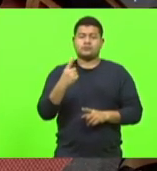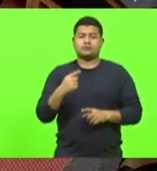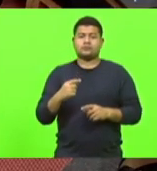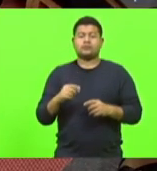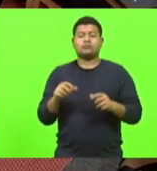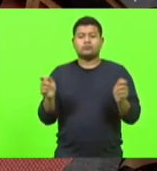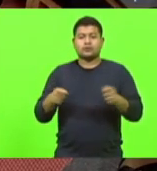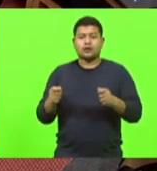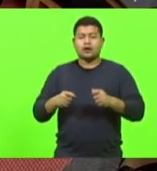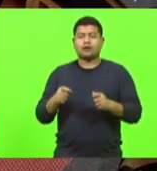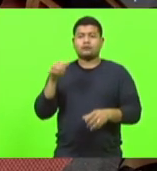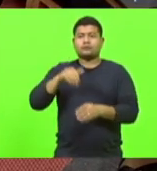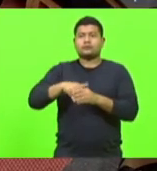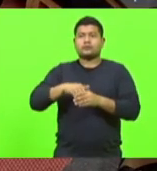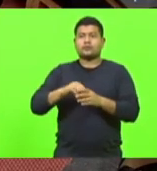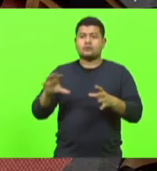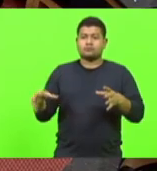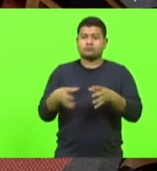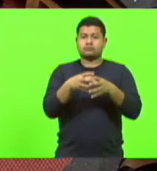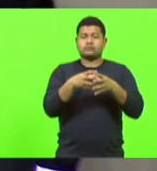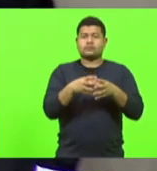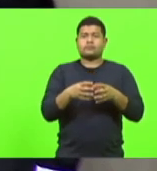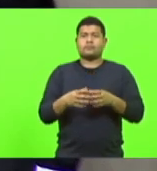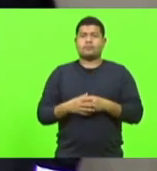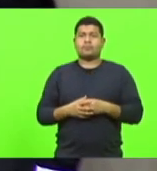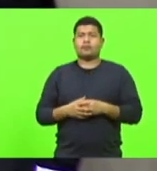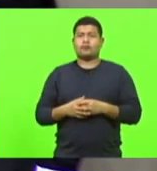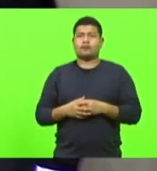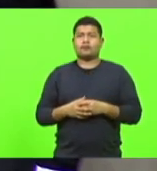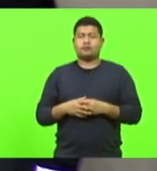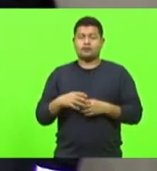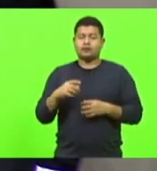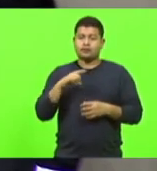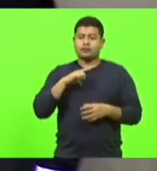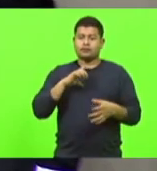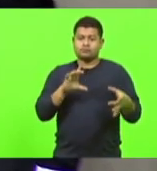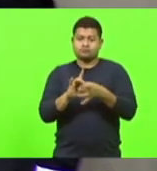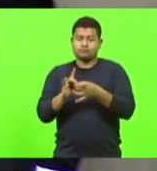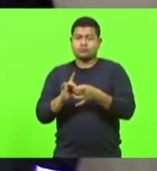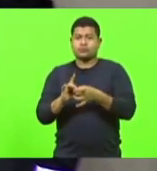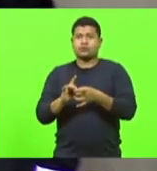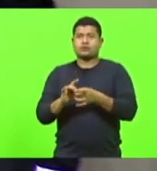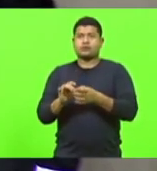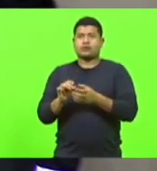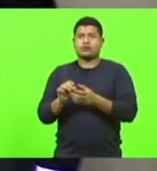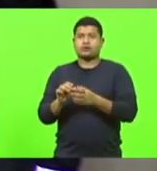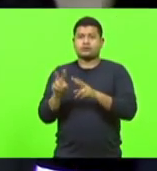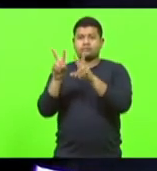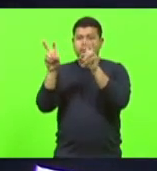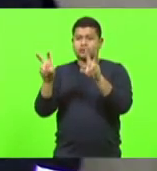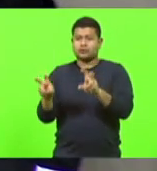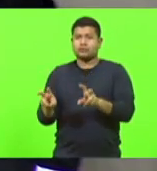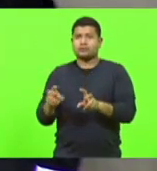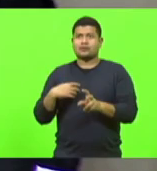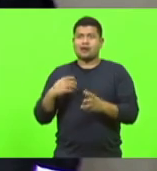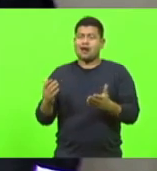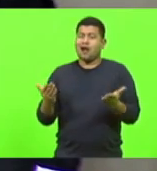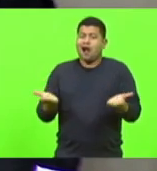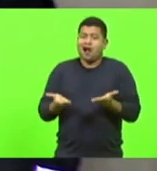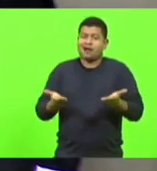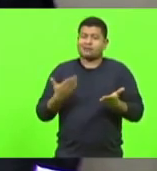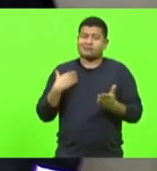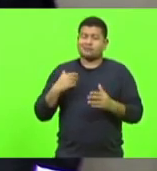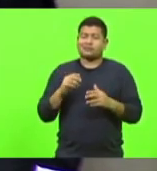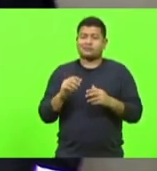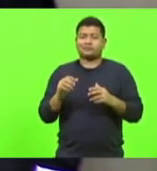bloco e as matérias que são conexas eu tenho feito nas nós temos sobre todas com matérias distintas por isso que está sendo difícil do